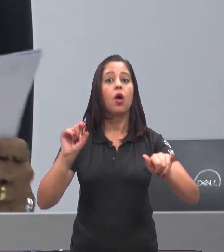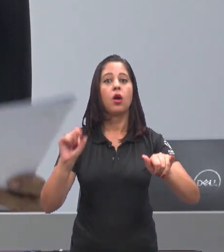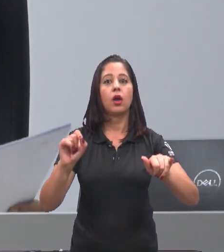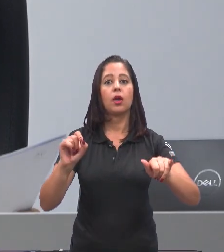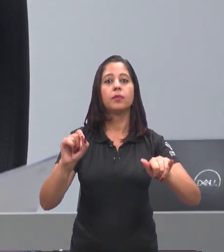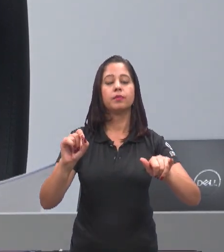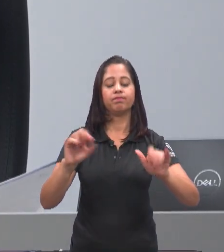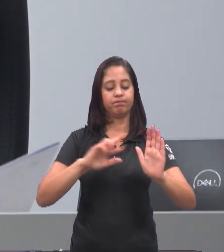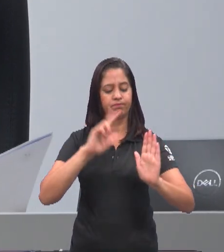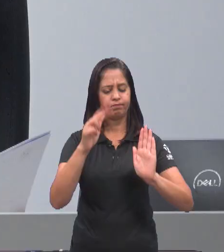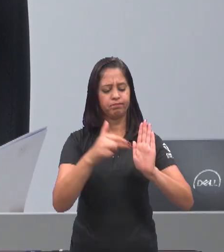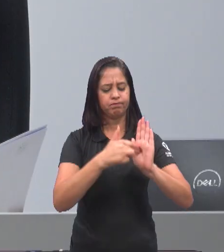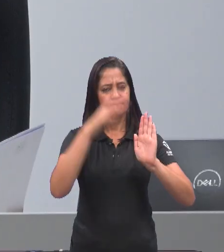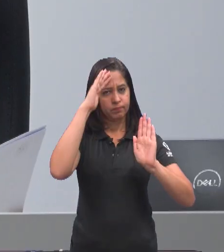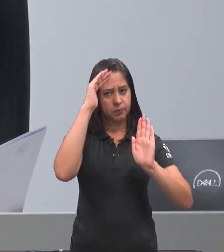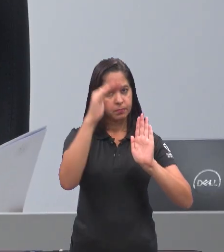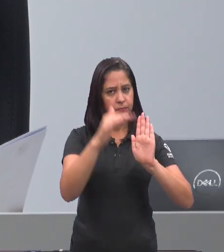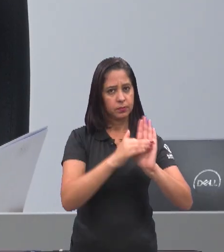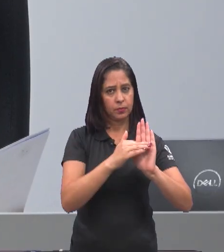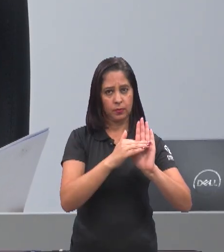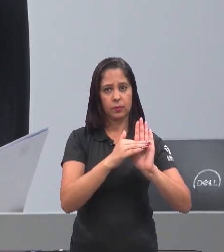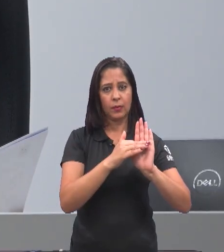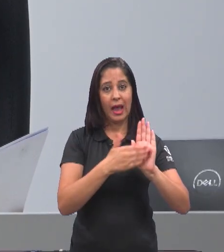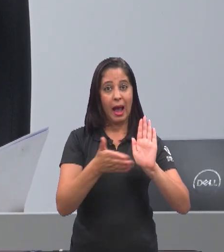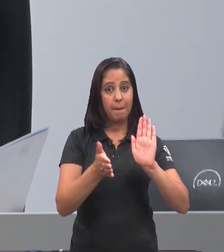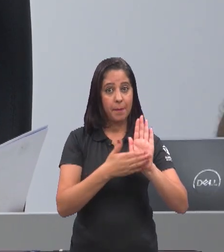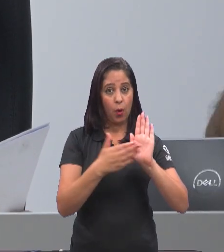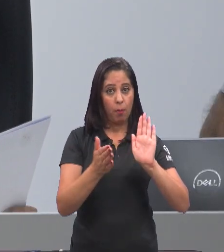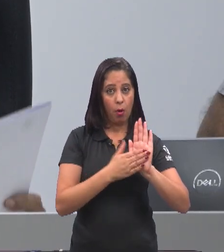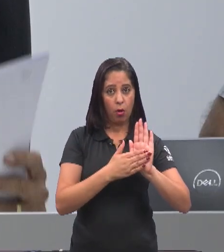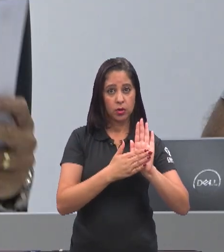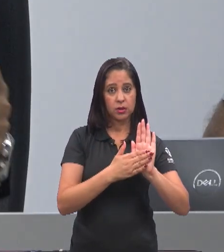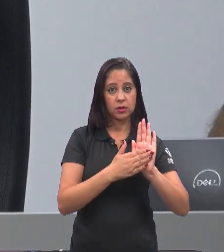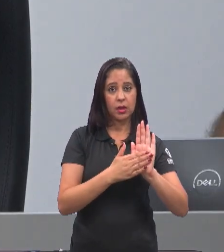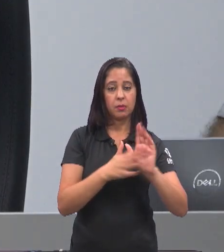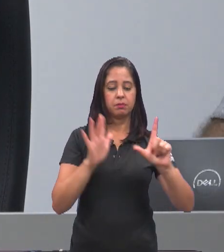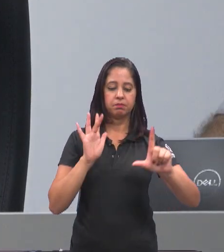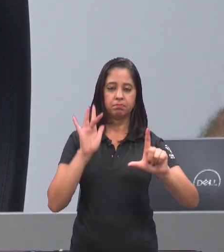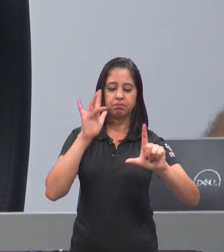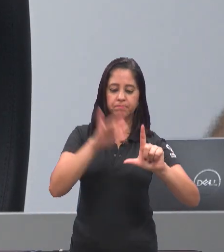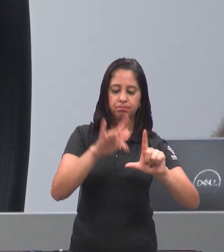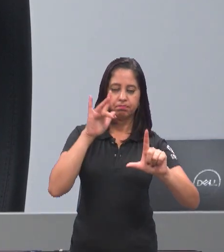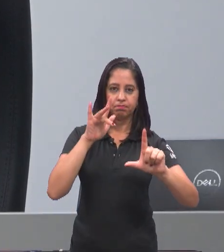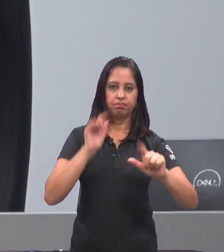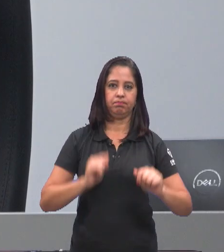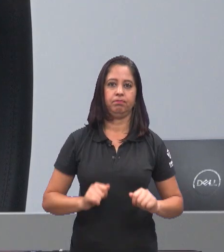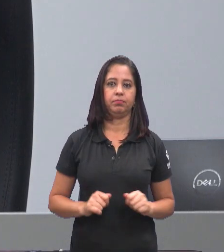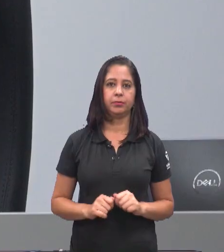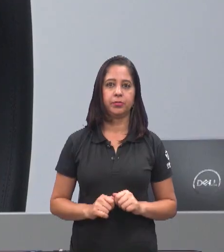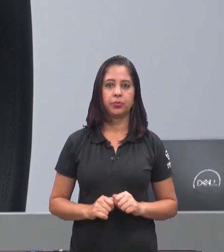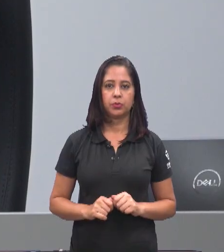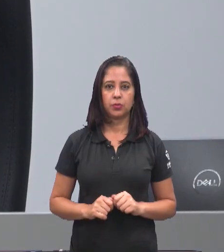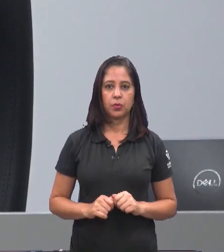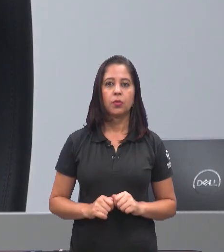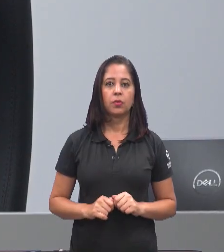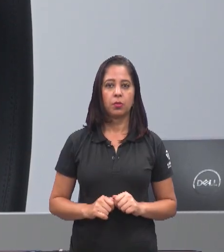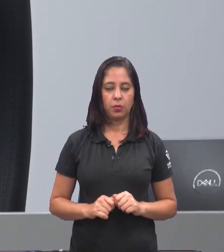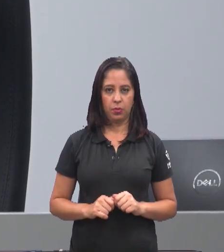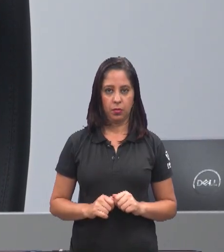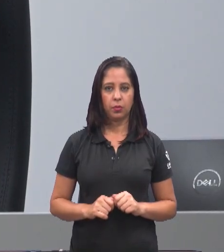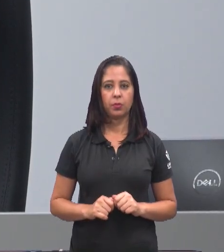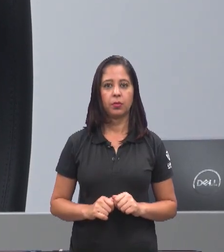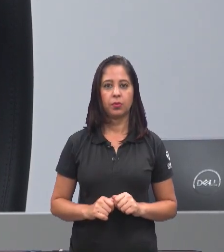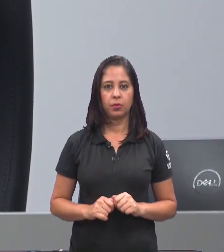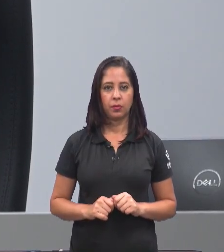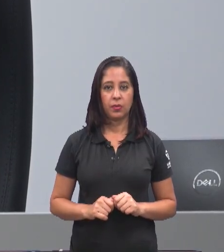nos termos regimentais, as votações das proposituras se dará de forma eletrônica. Registro aos seus vereadores